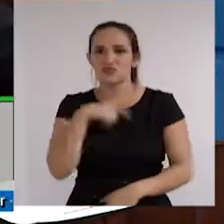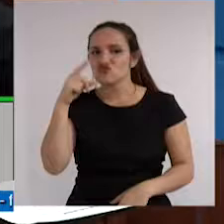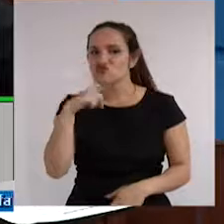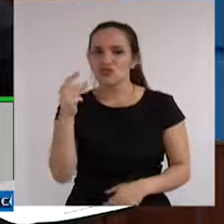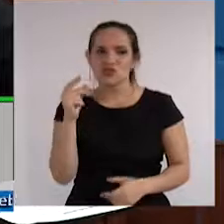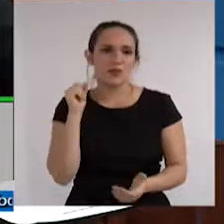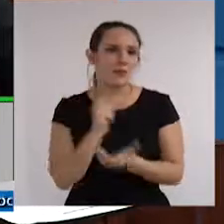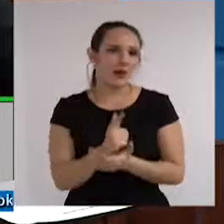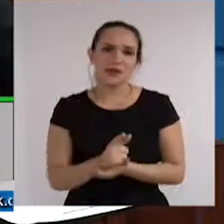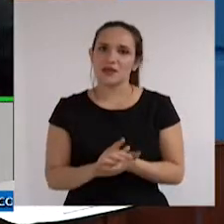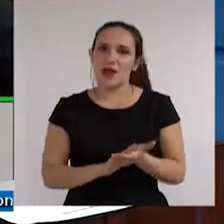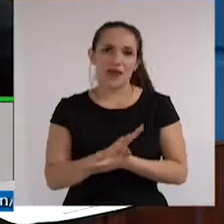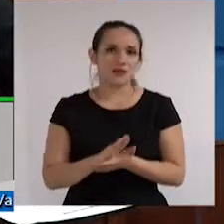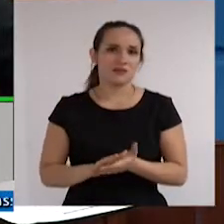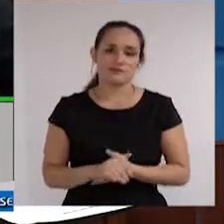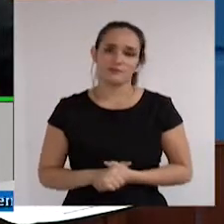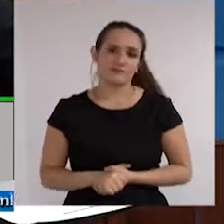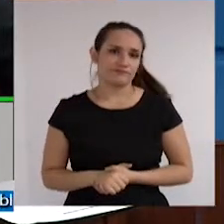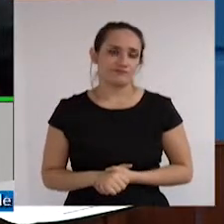nas universidades.